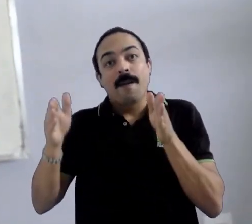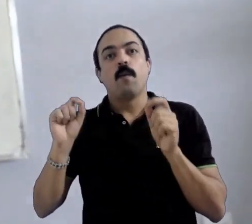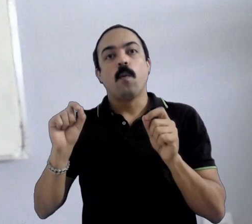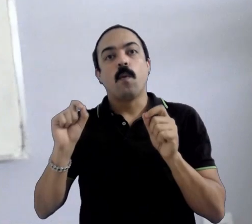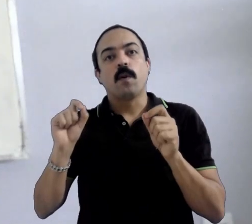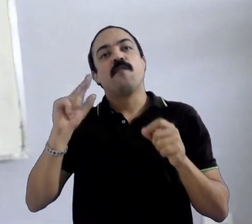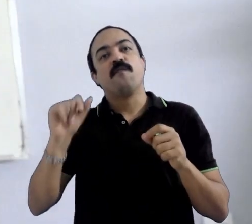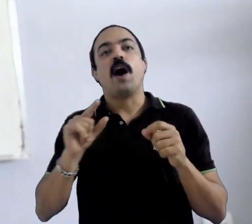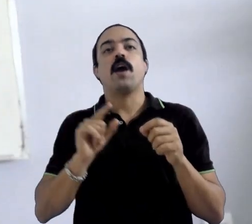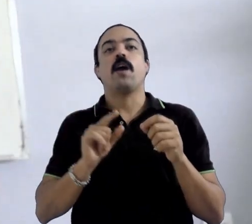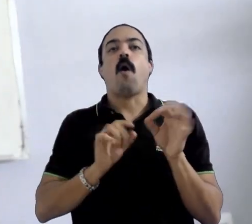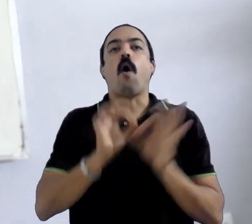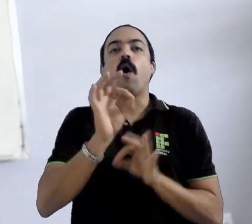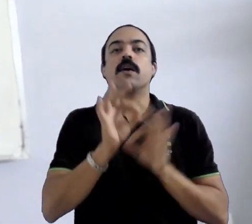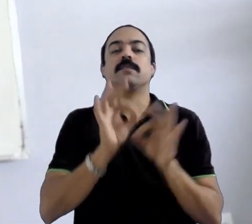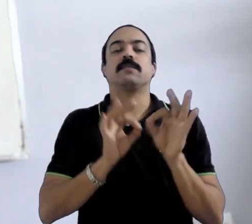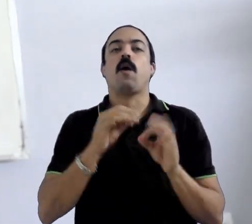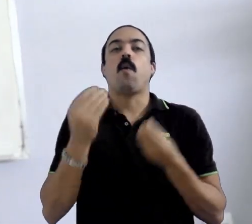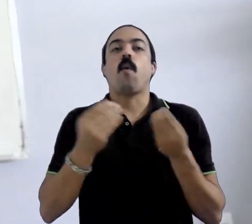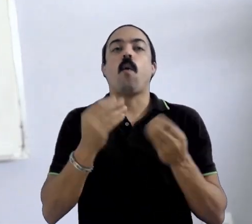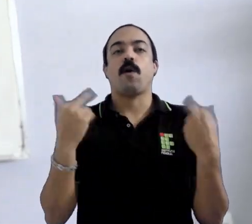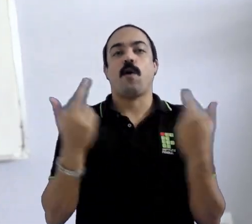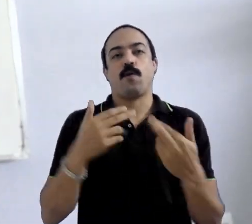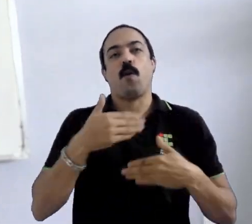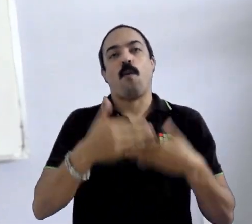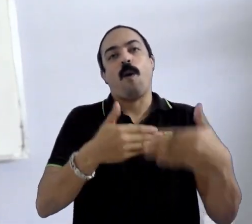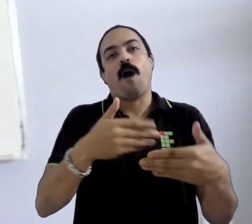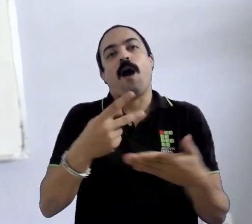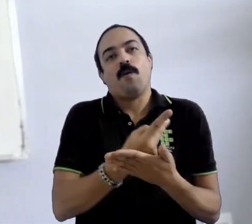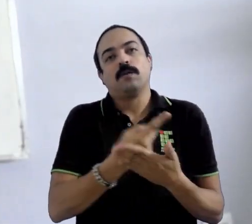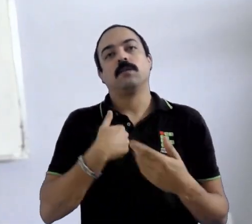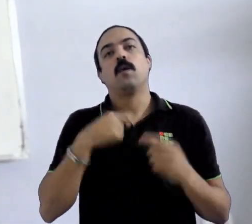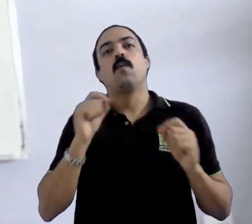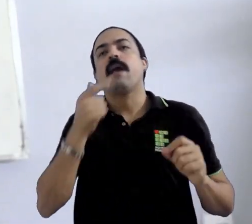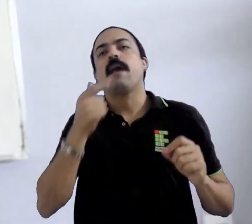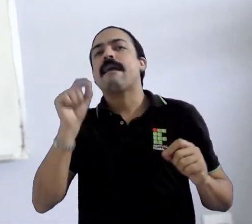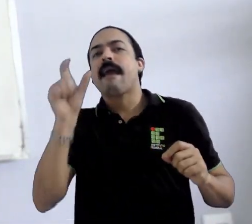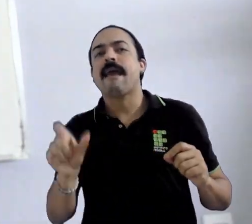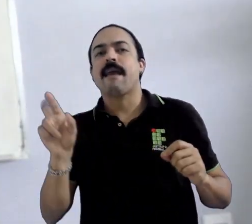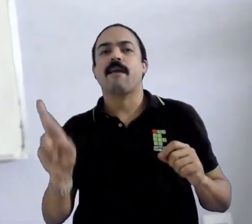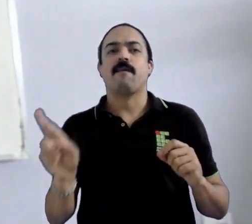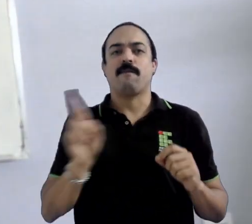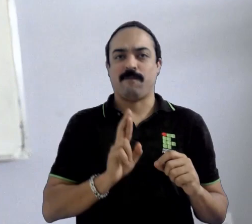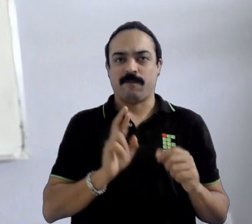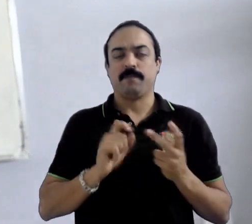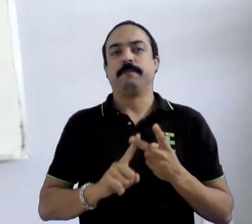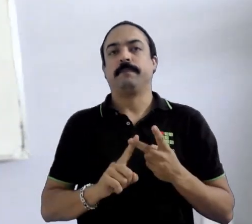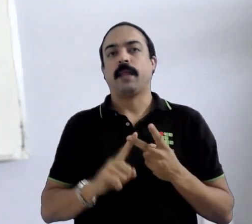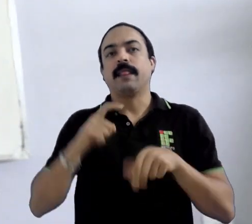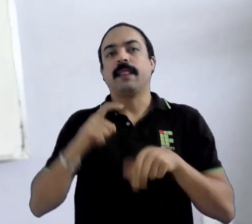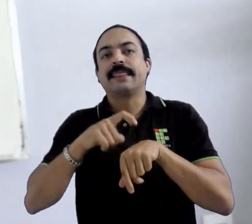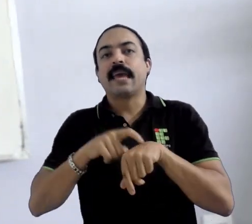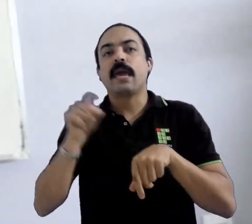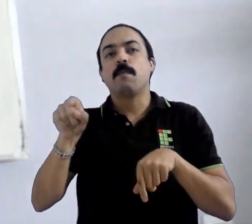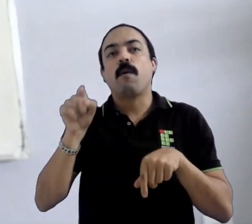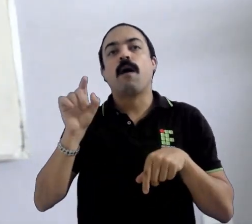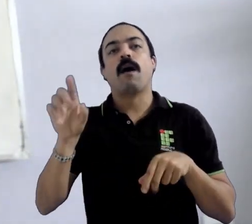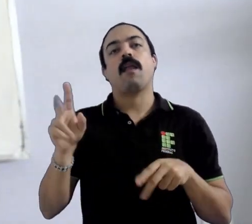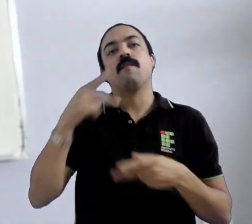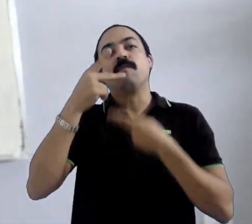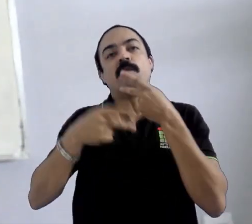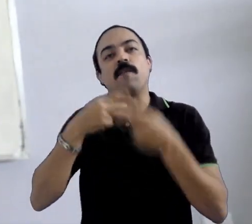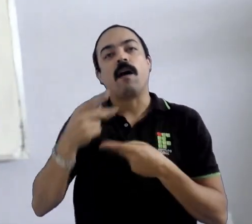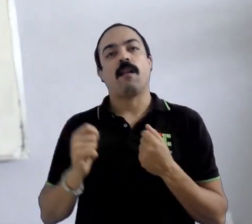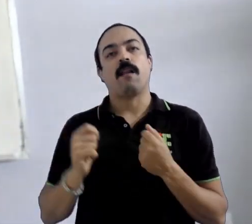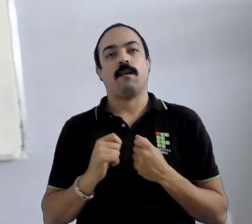acontecer. A ordem de fala, o tempo máximo de fala, como as pessoas vão falar. Nesse período de reuniões virtuais,